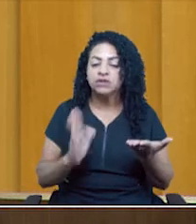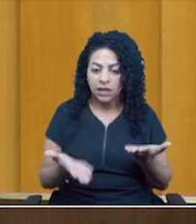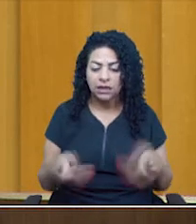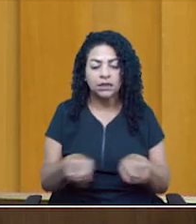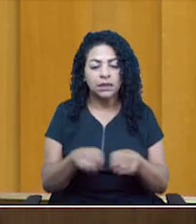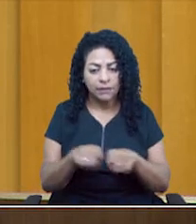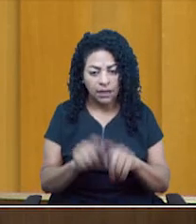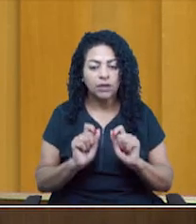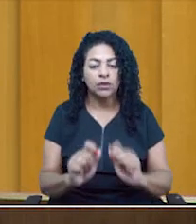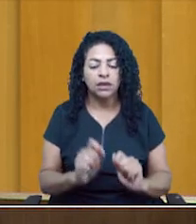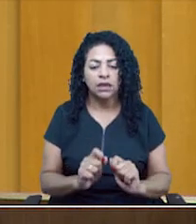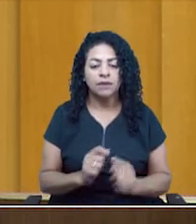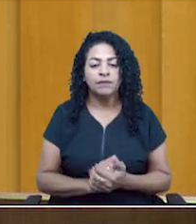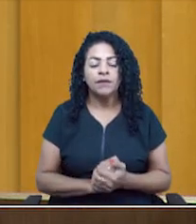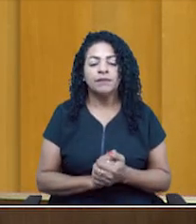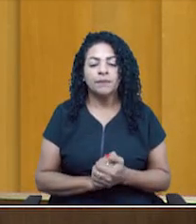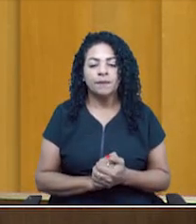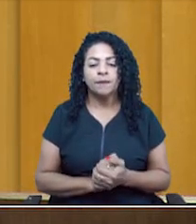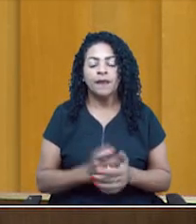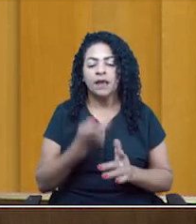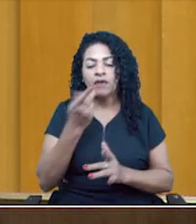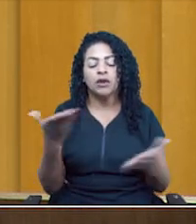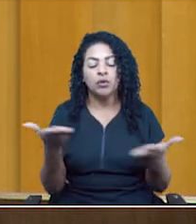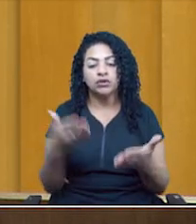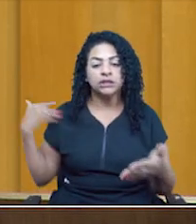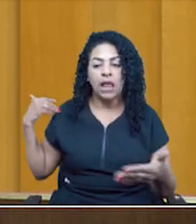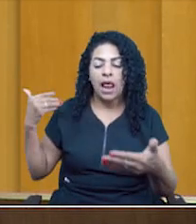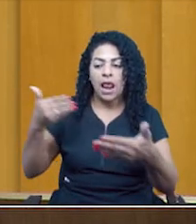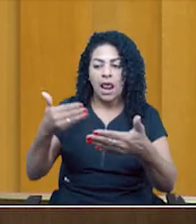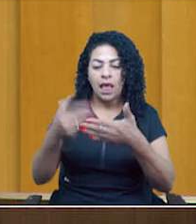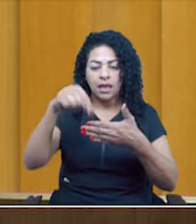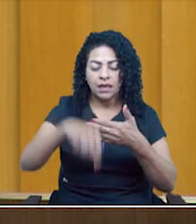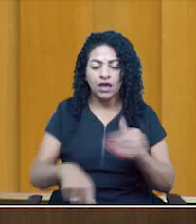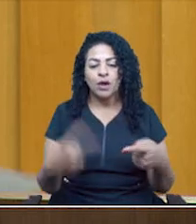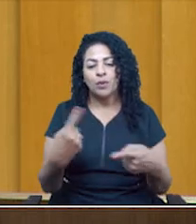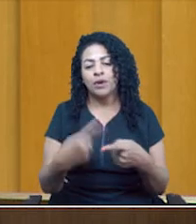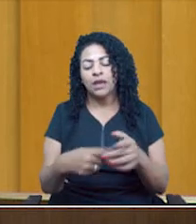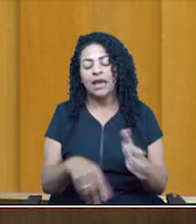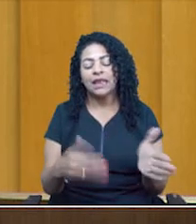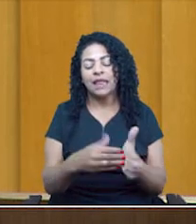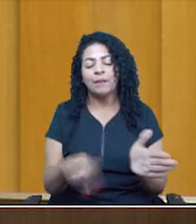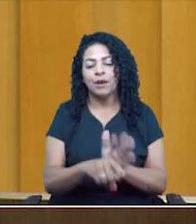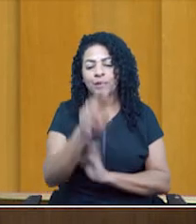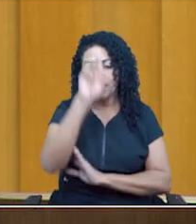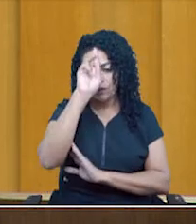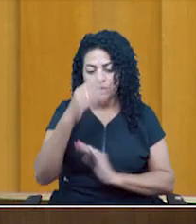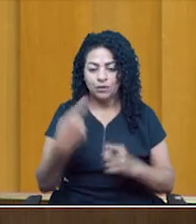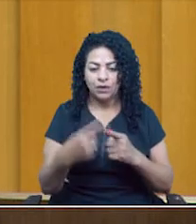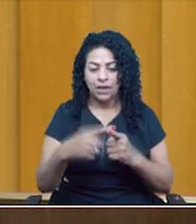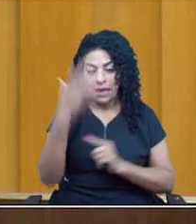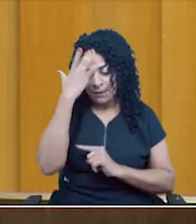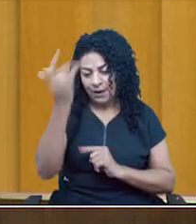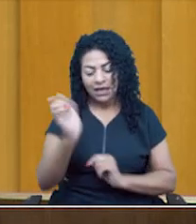presido até hoje, meia-noite, porque a partir de amanhã já não componho mais